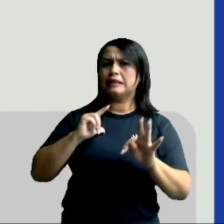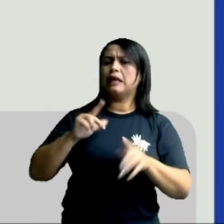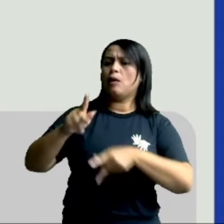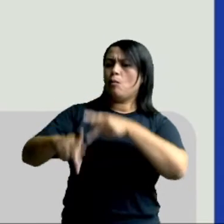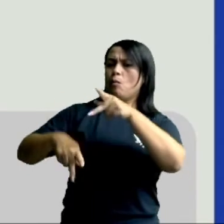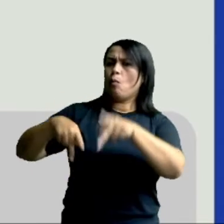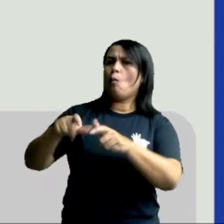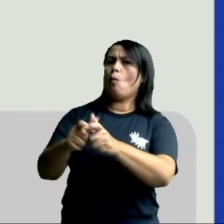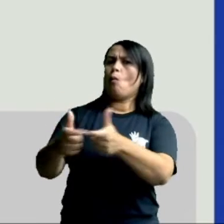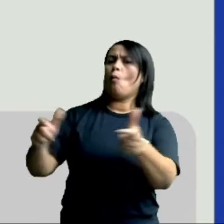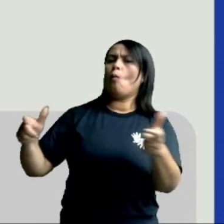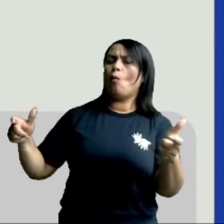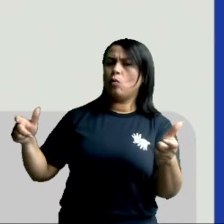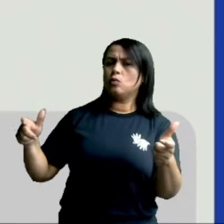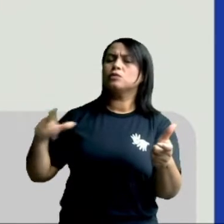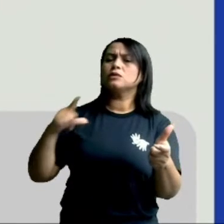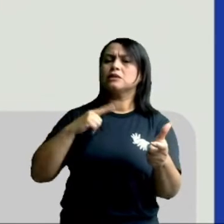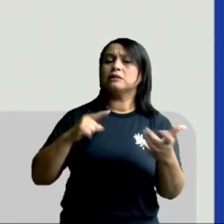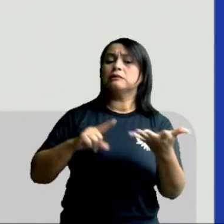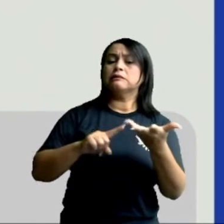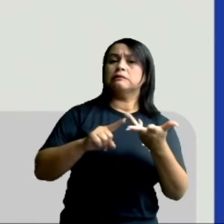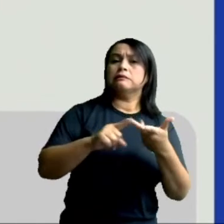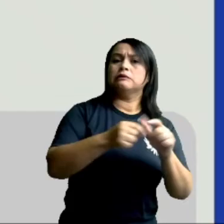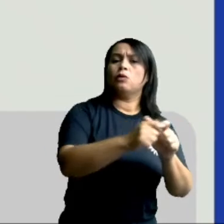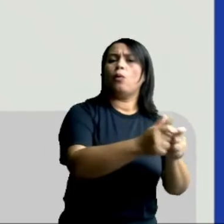populoso, certo? Tem mais de